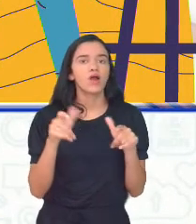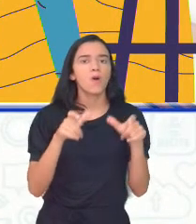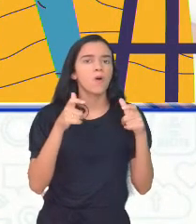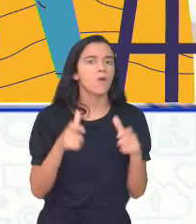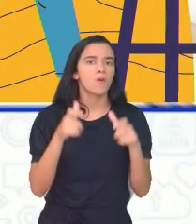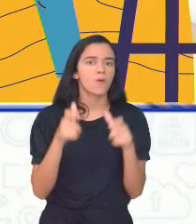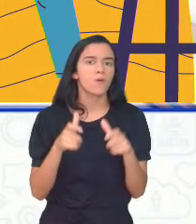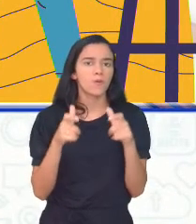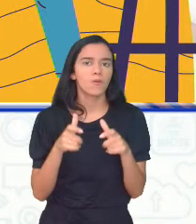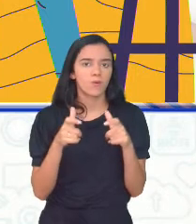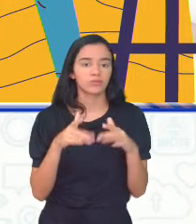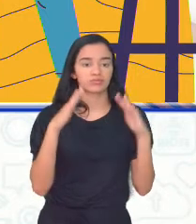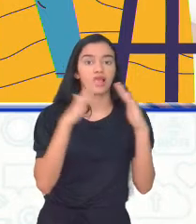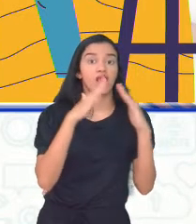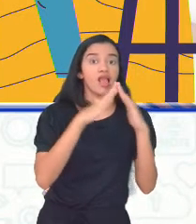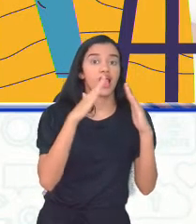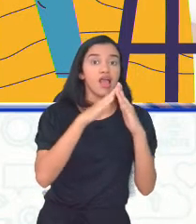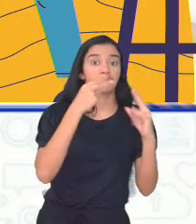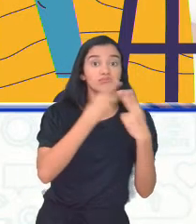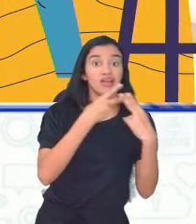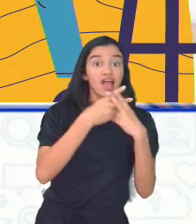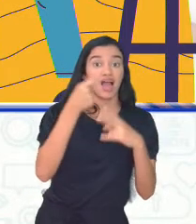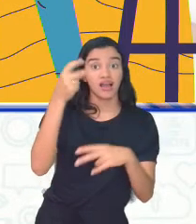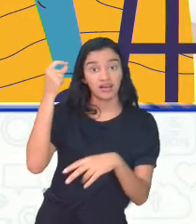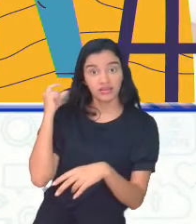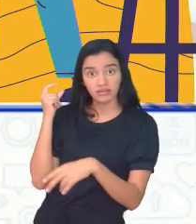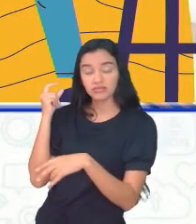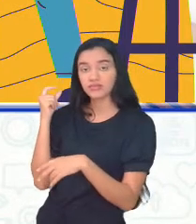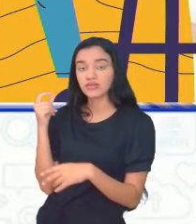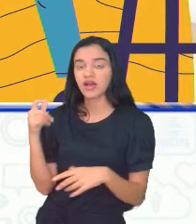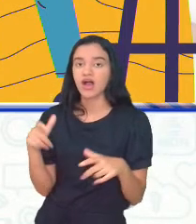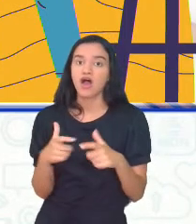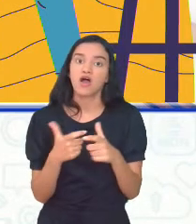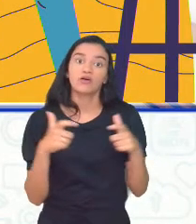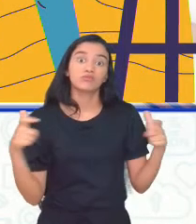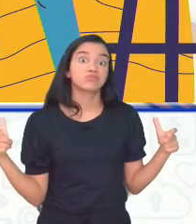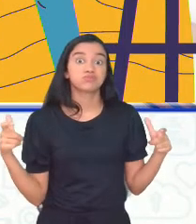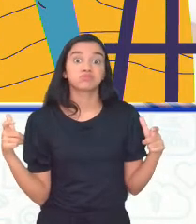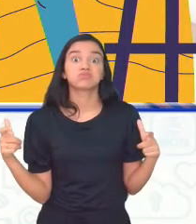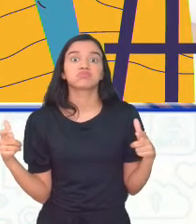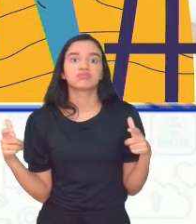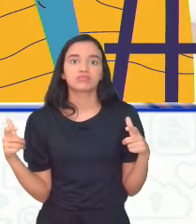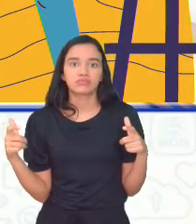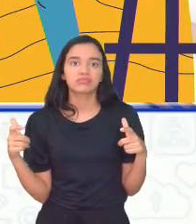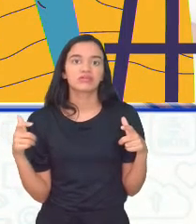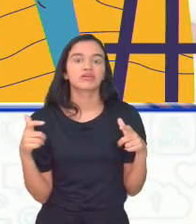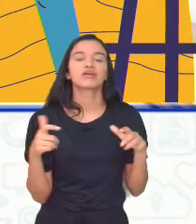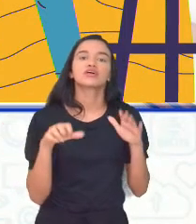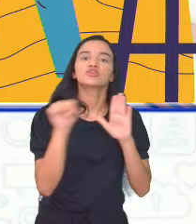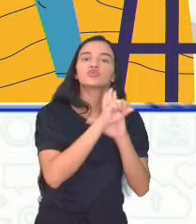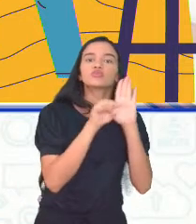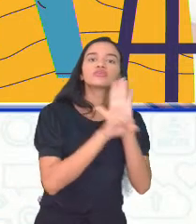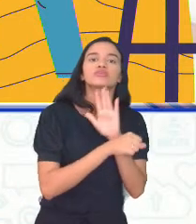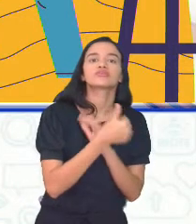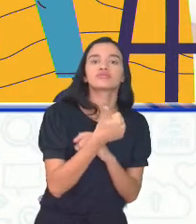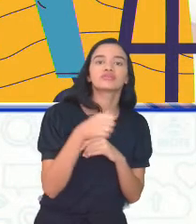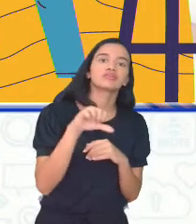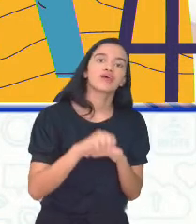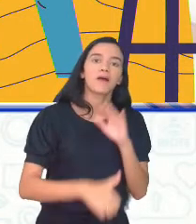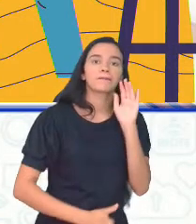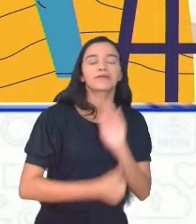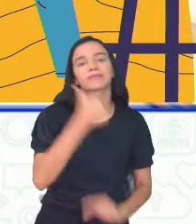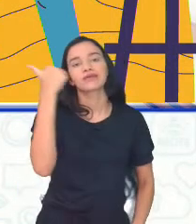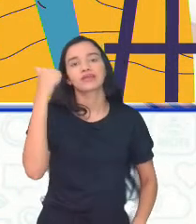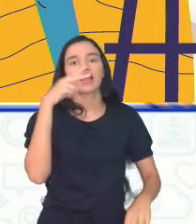edifício da antiga Casa de Detenção do Recife, que foi a maior cadeia do Brasil no século XIX, né? A primeira